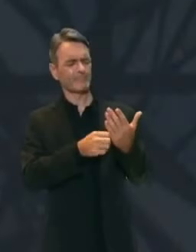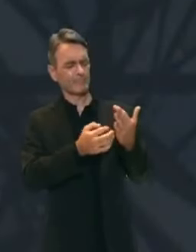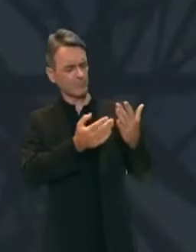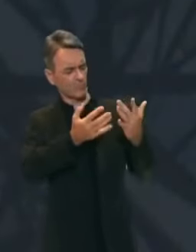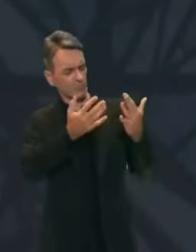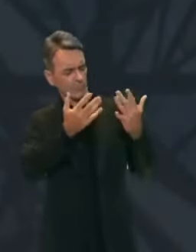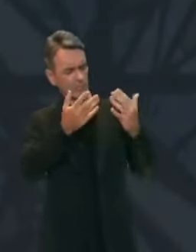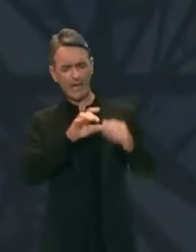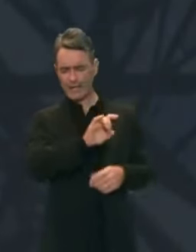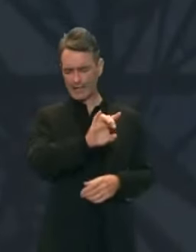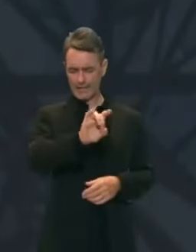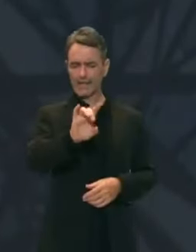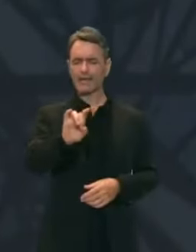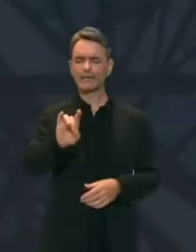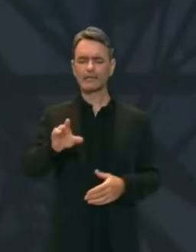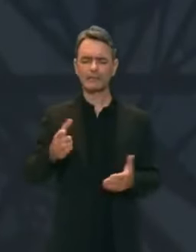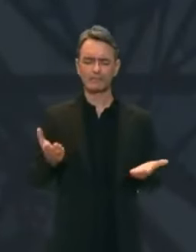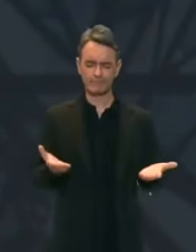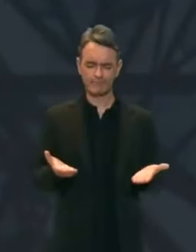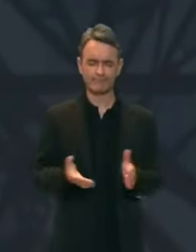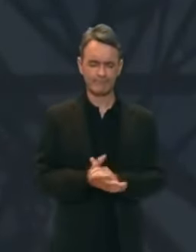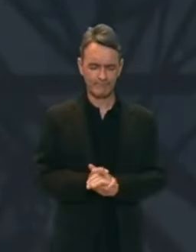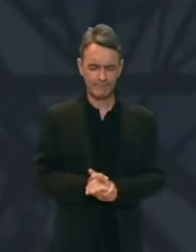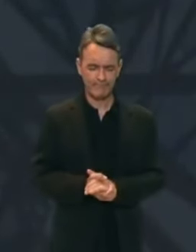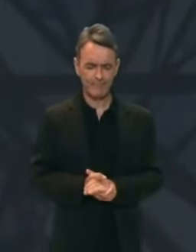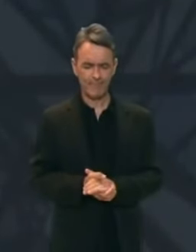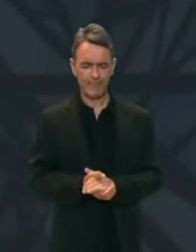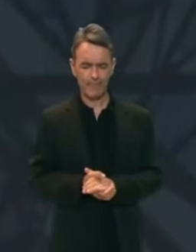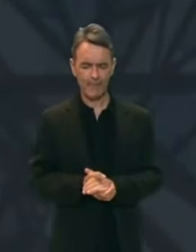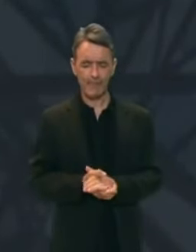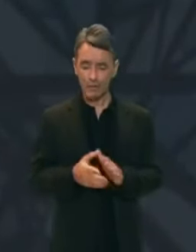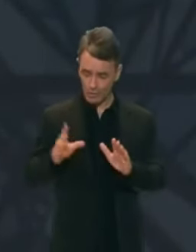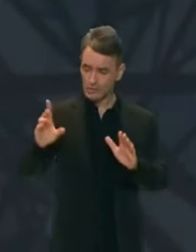um desses meus irmãos e irmãs que estão hoje se